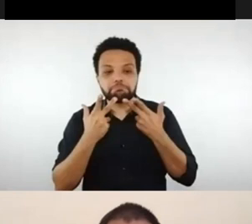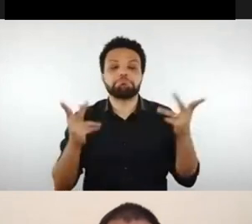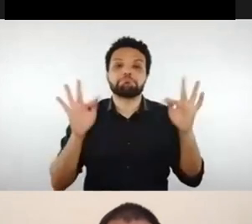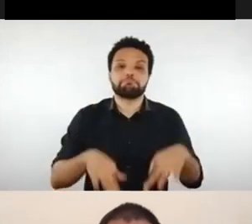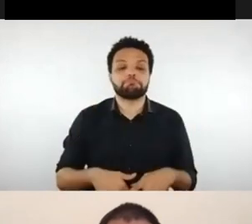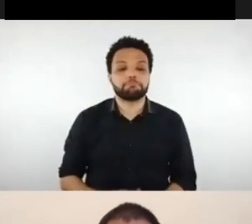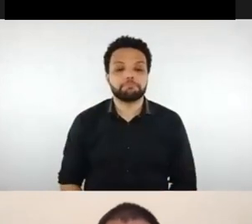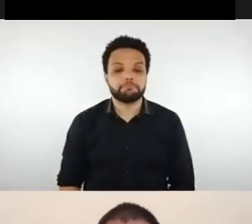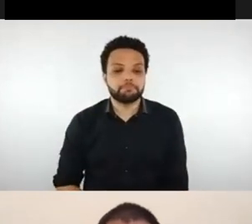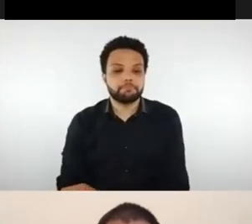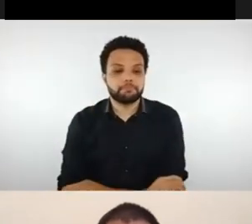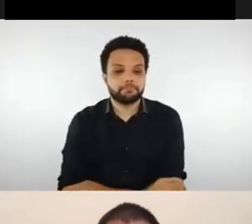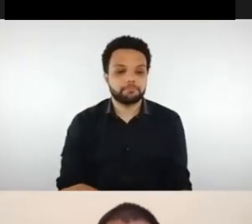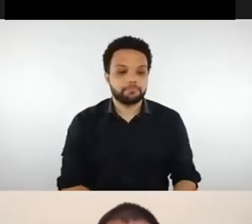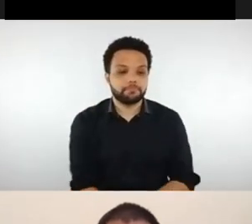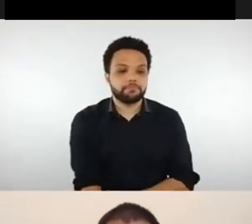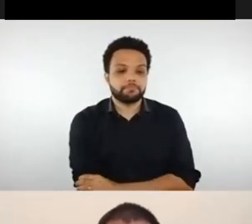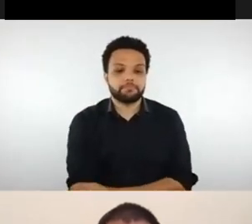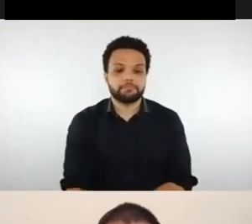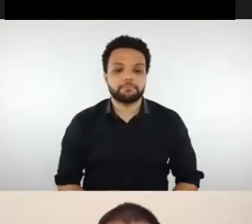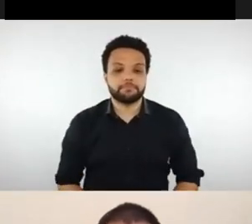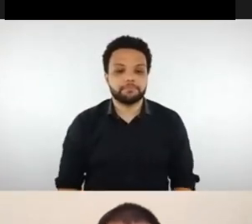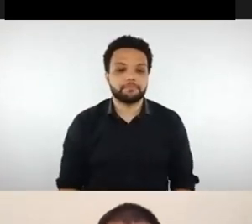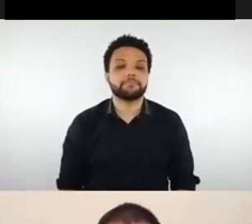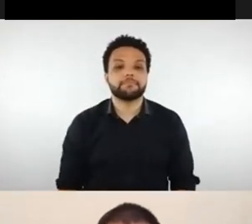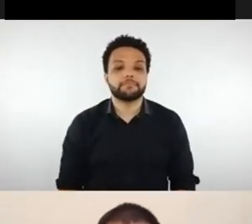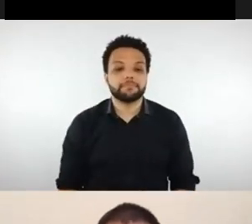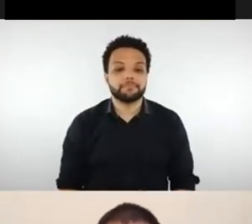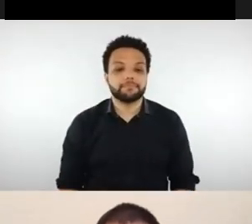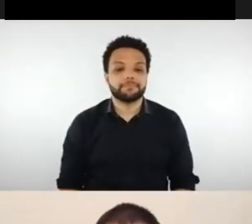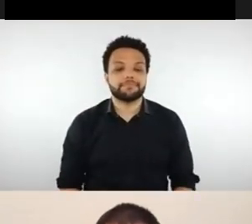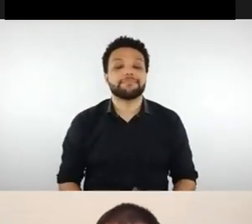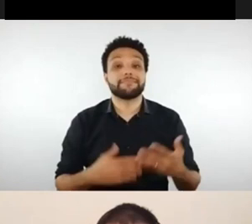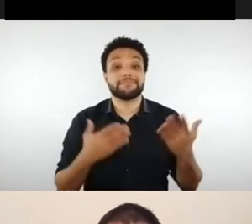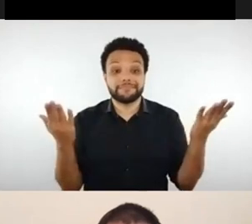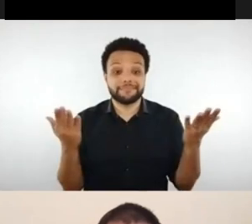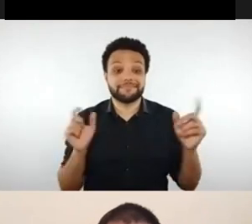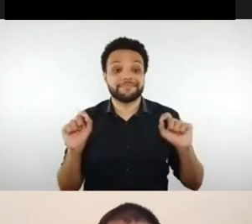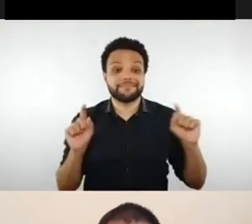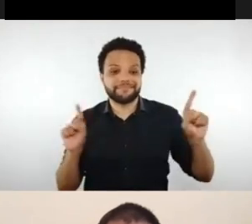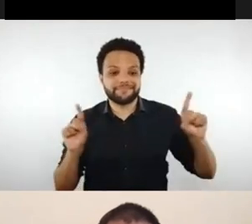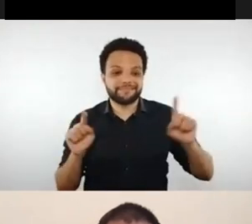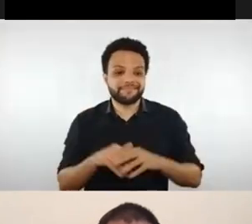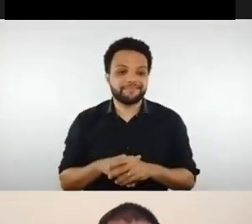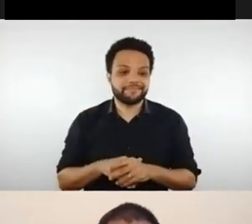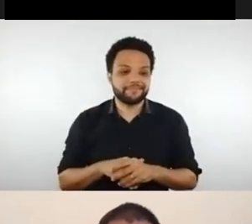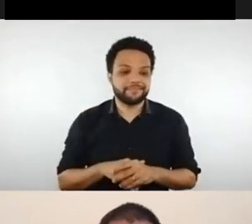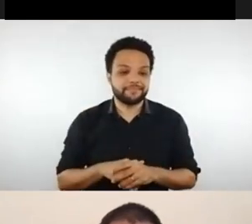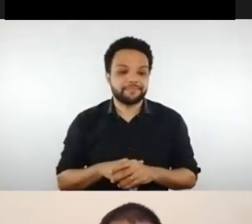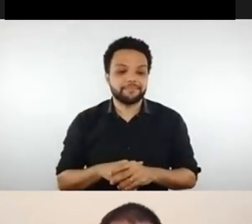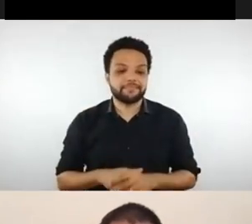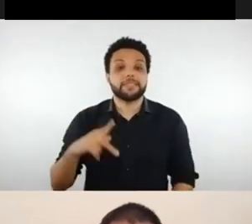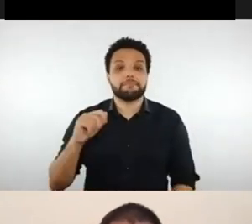Posso falar? Perdão, Stephanie, por favor. Não, pode falar, fica à vontade. Eu ia dizer que eu acho que vai